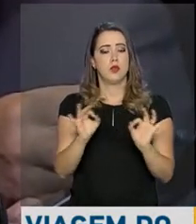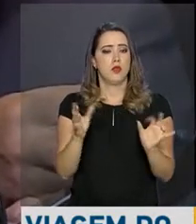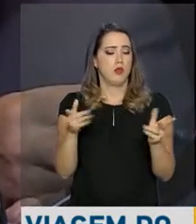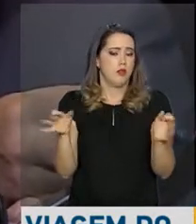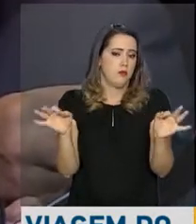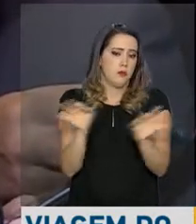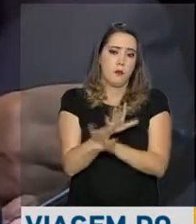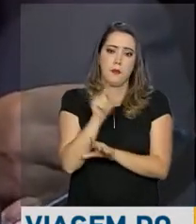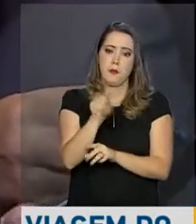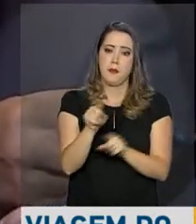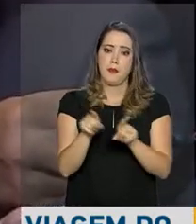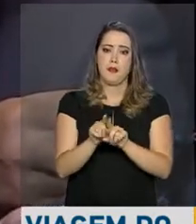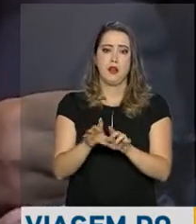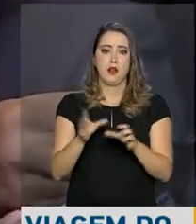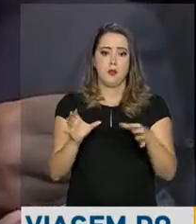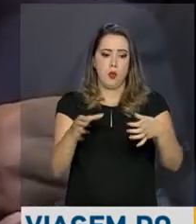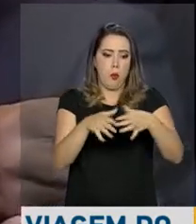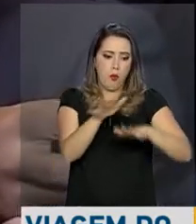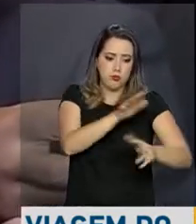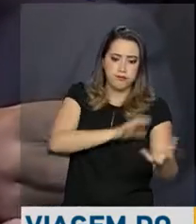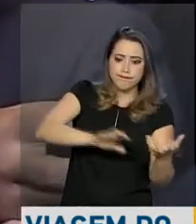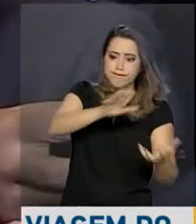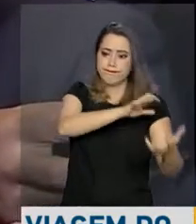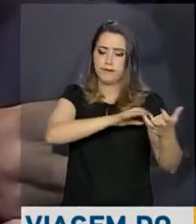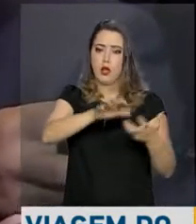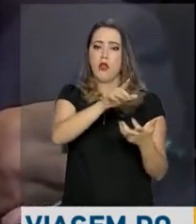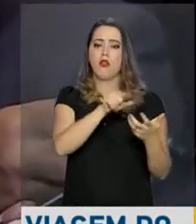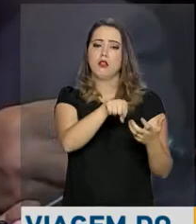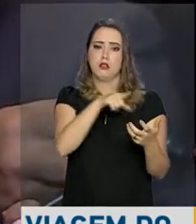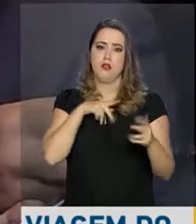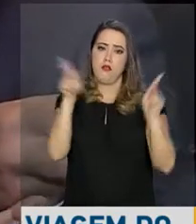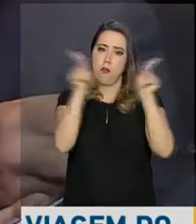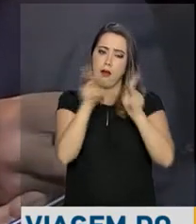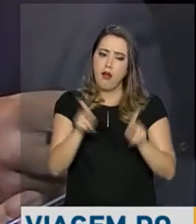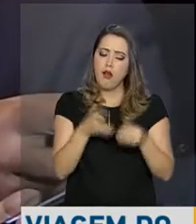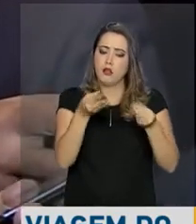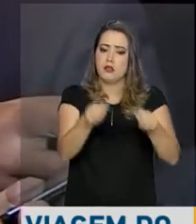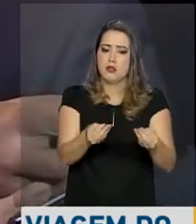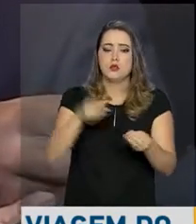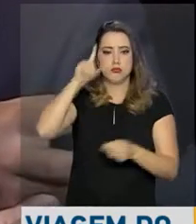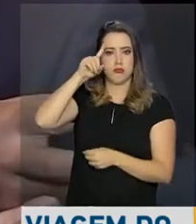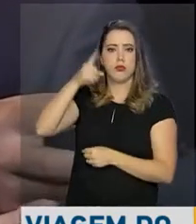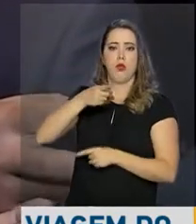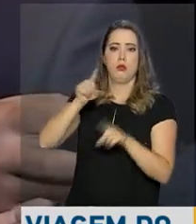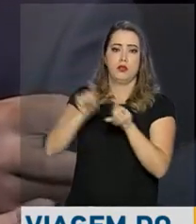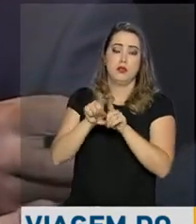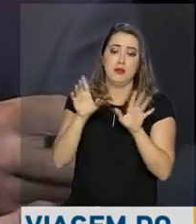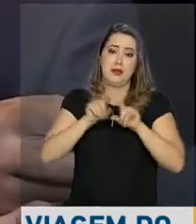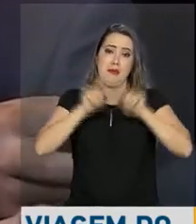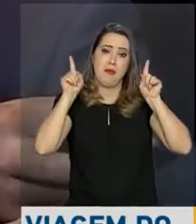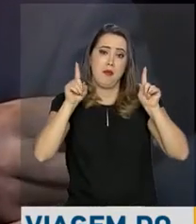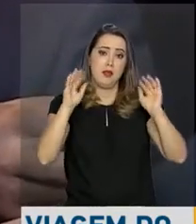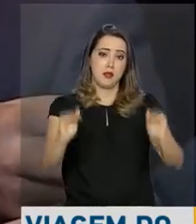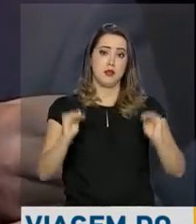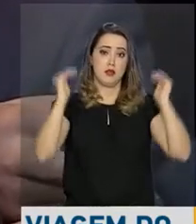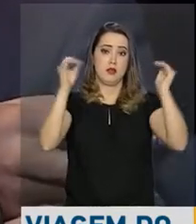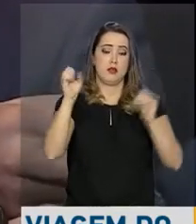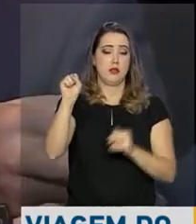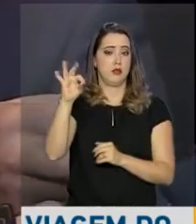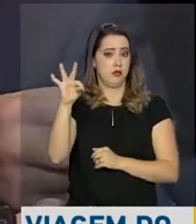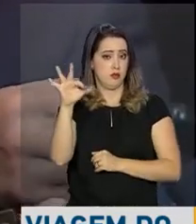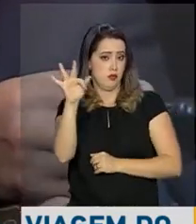desmontar aquele movimento, não é? Pacificamente, por meio do diálogo e com a utilização de autoridade. Agora, se o Supremo decidir de outra